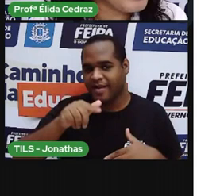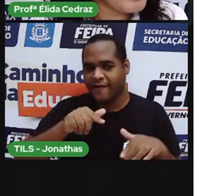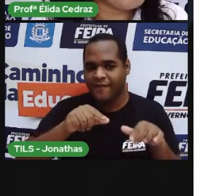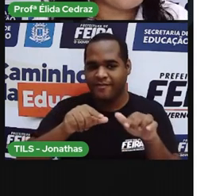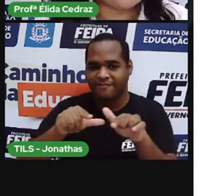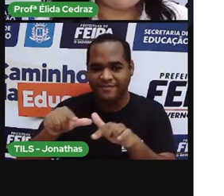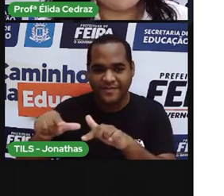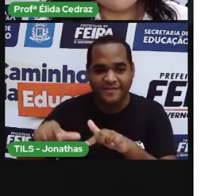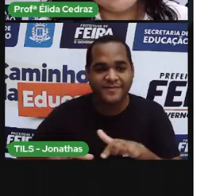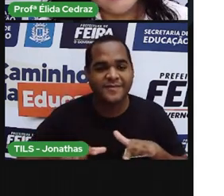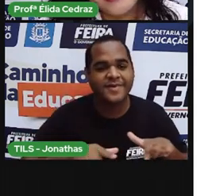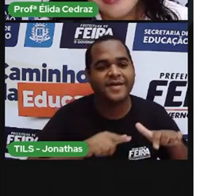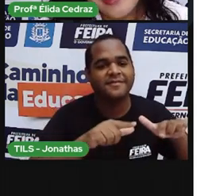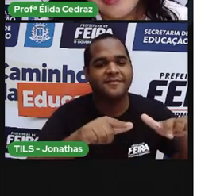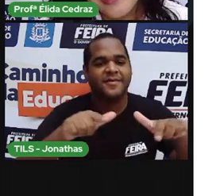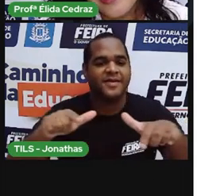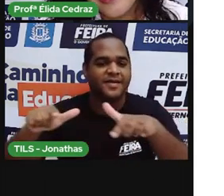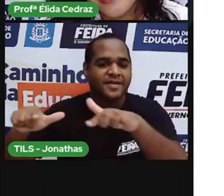Eu mandava